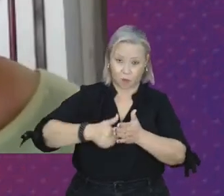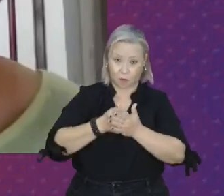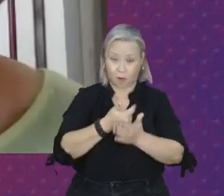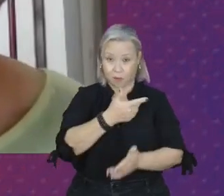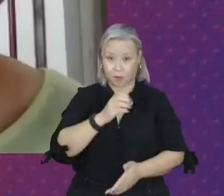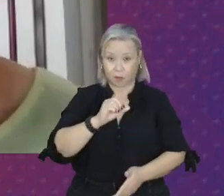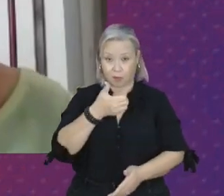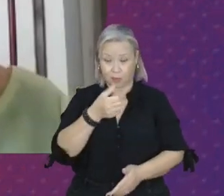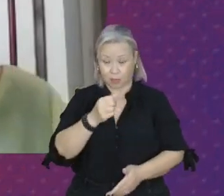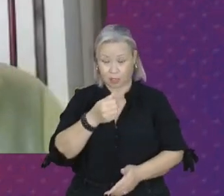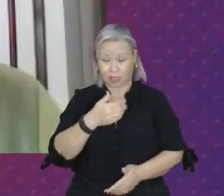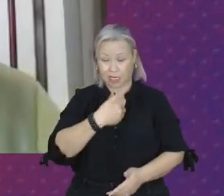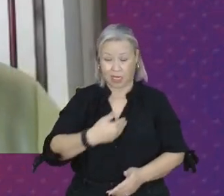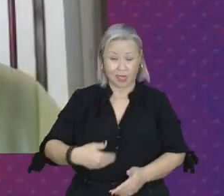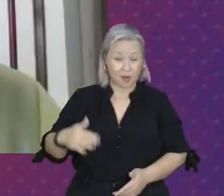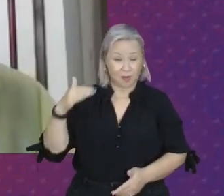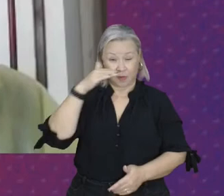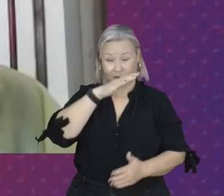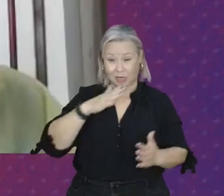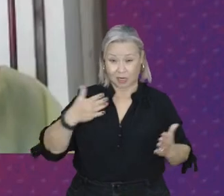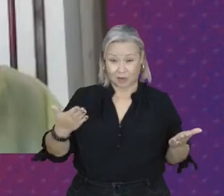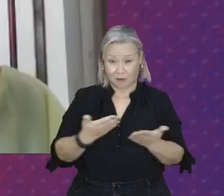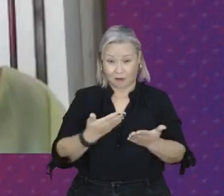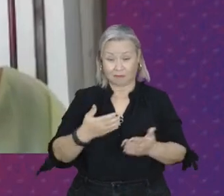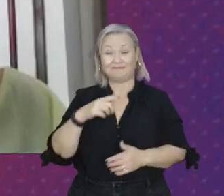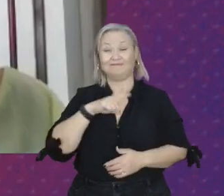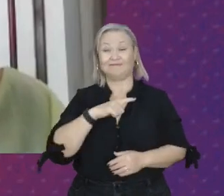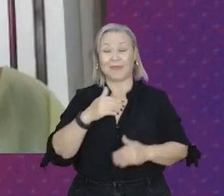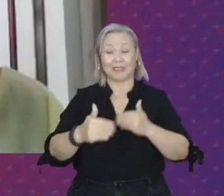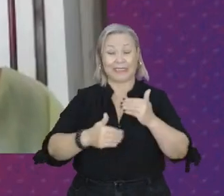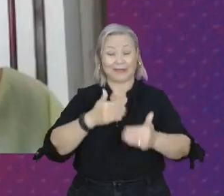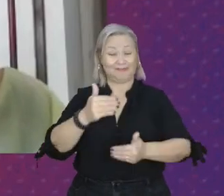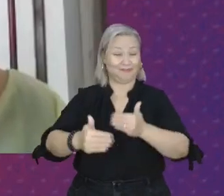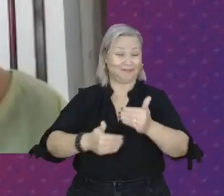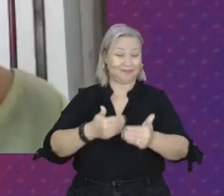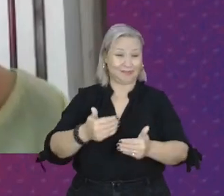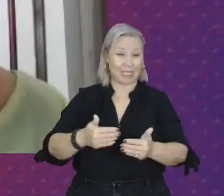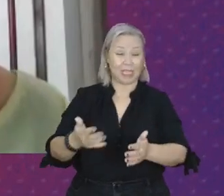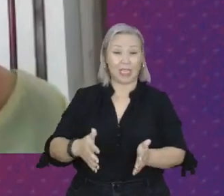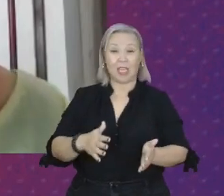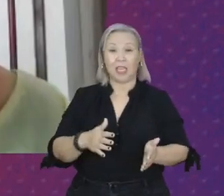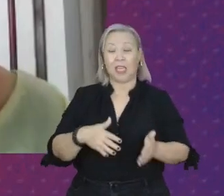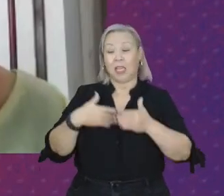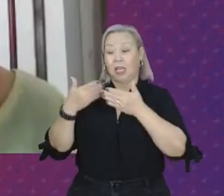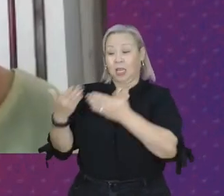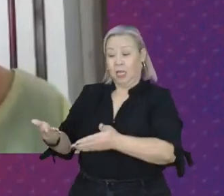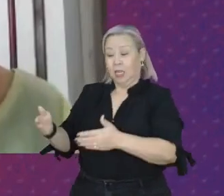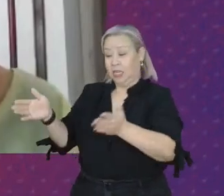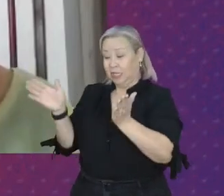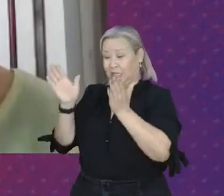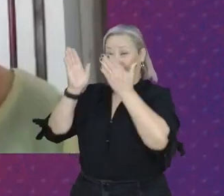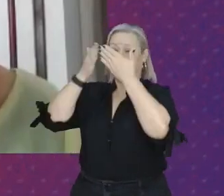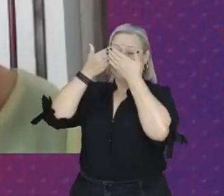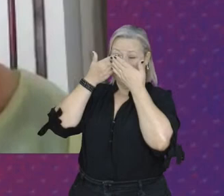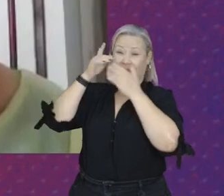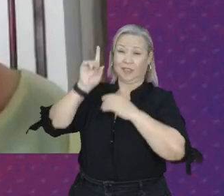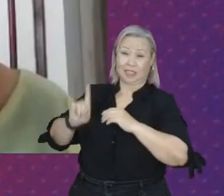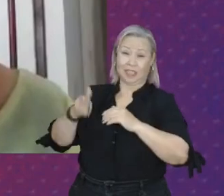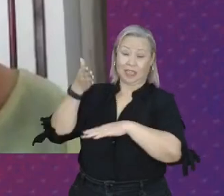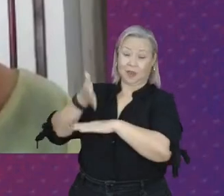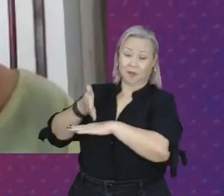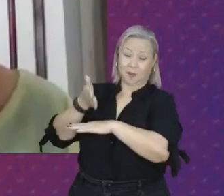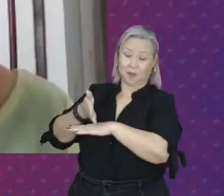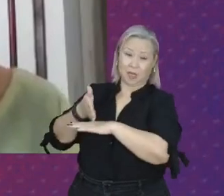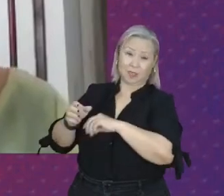governo Bolsonaro, é que nós temos progressivamente, de um lado, a negação do direito da participação e